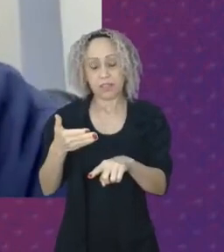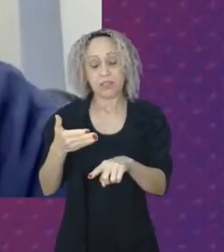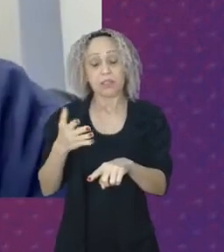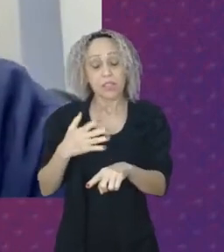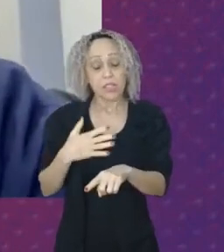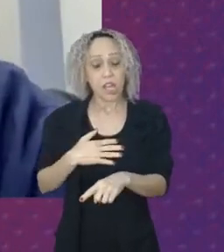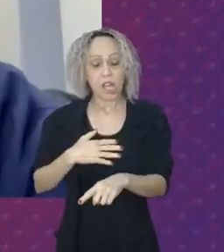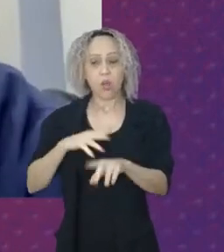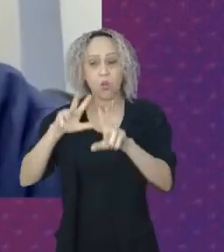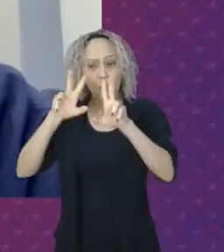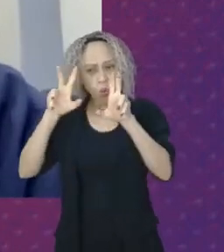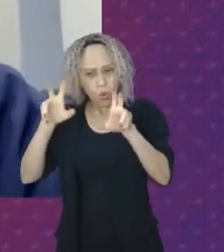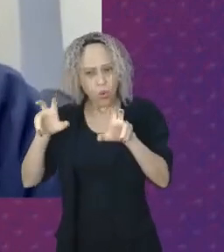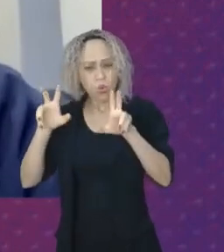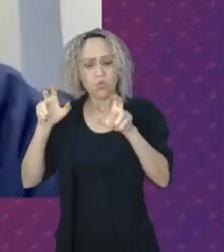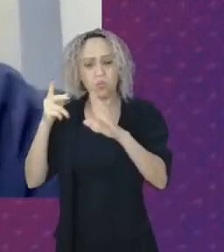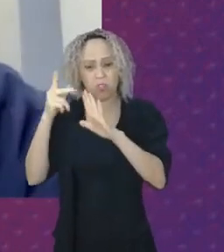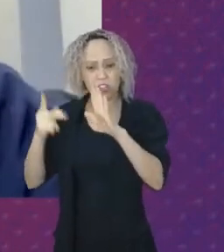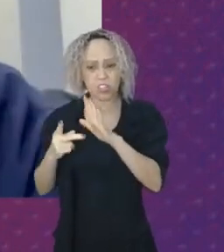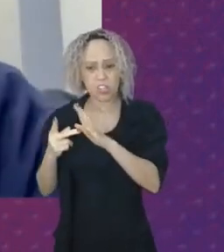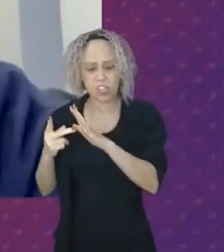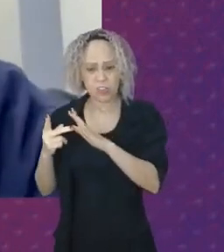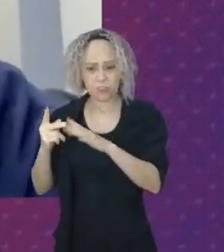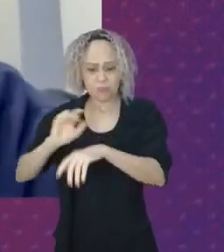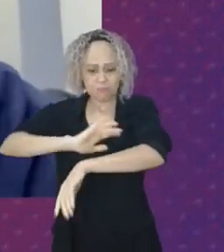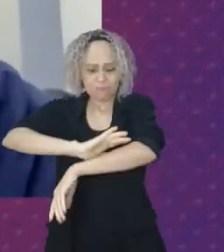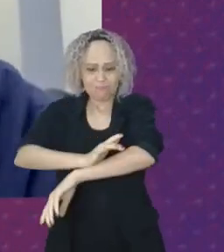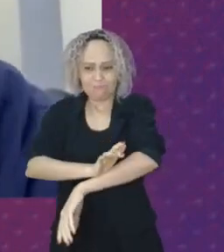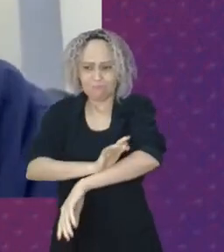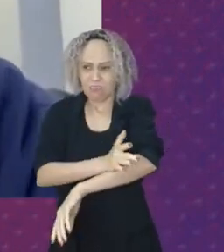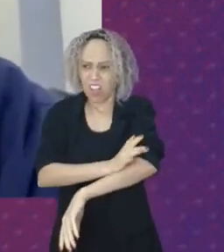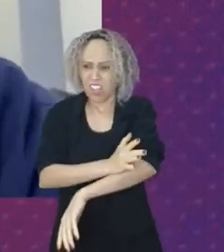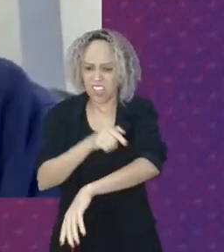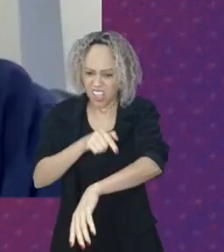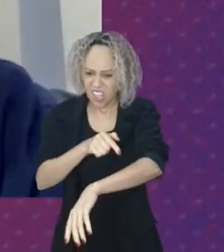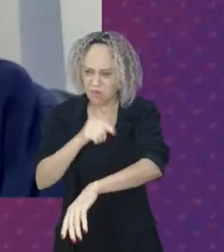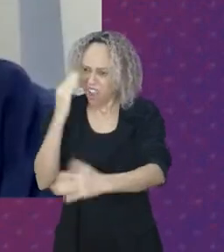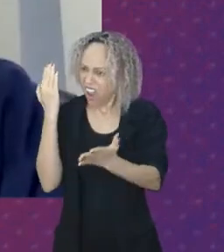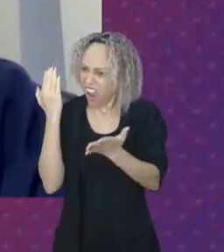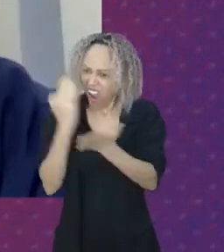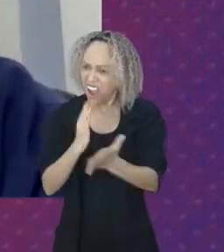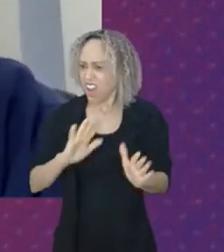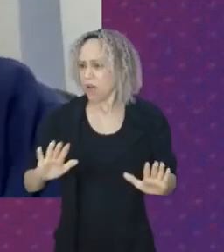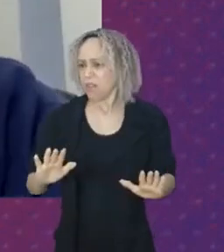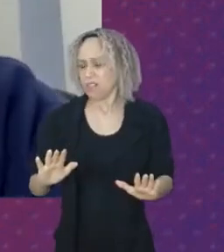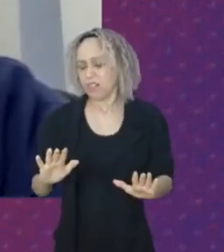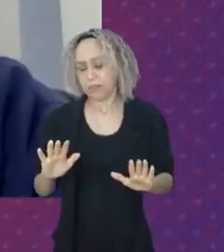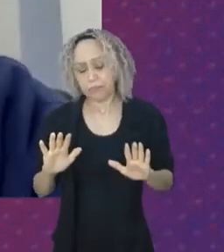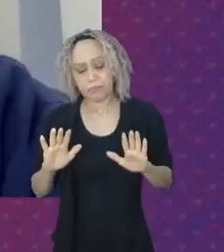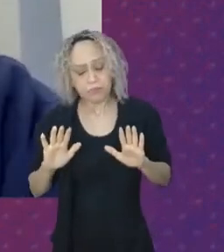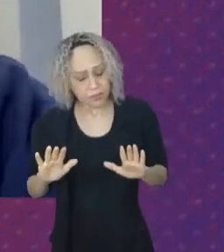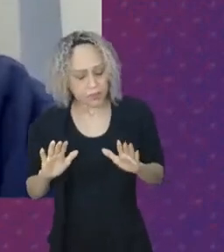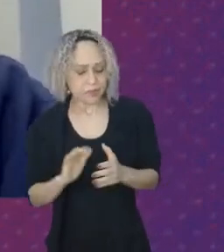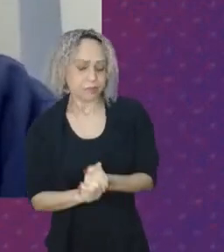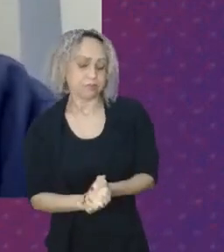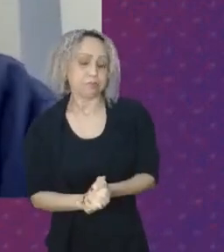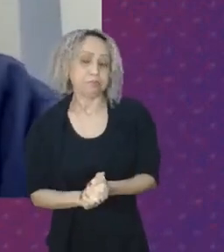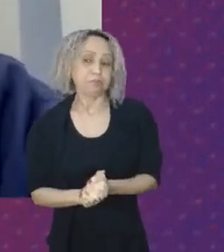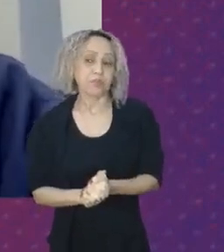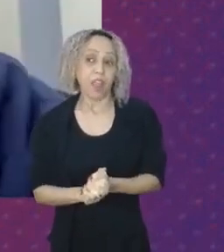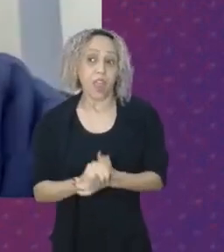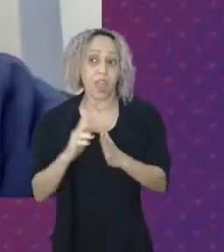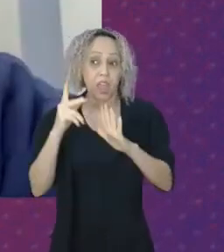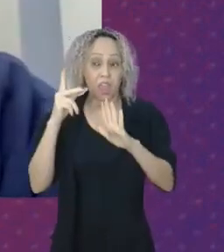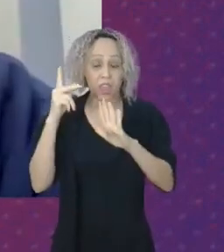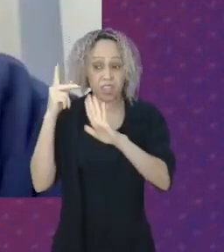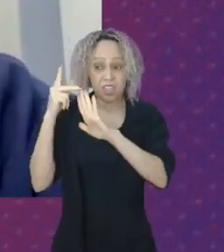ainda muito trabalho pela frente, porque é fato que essa agenda que nós